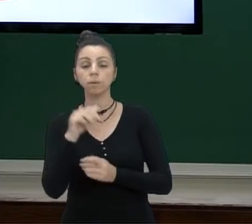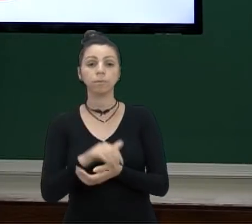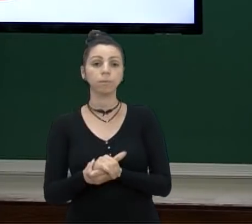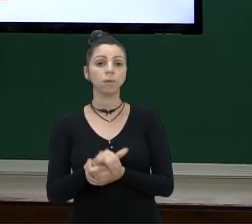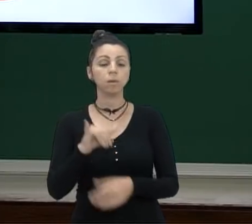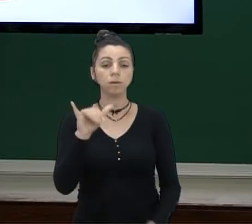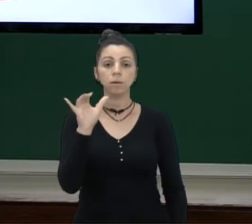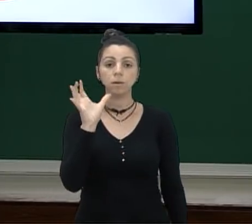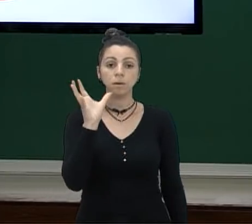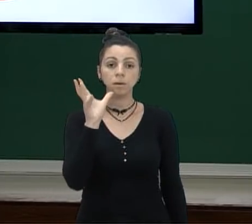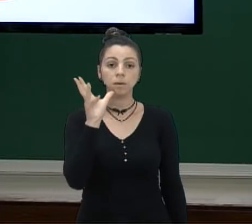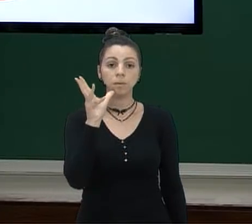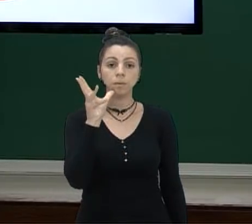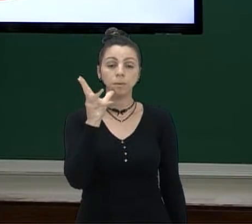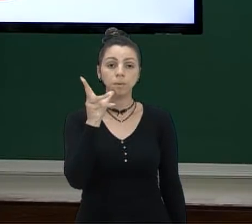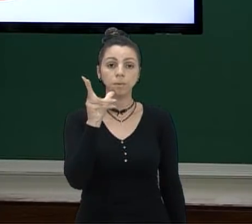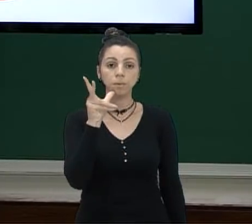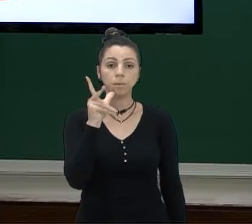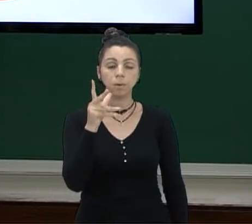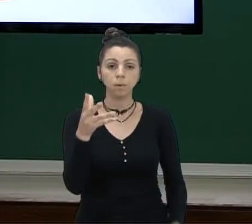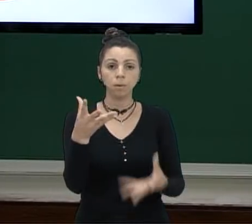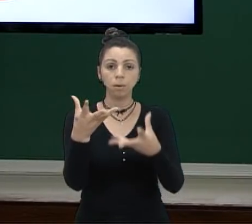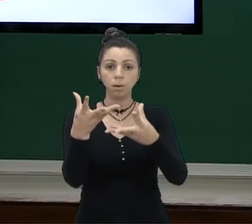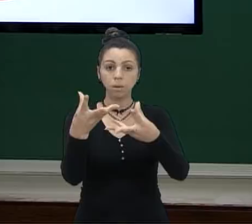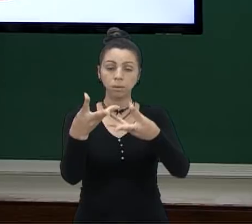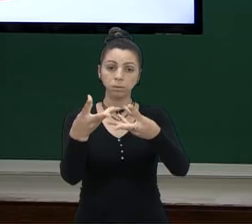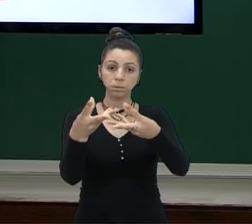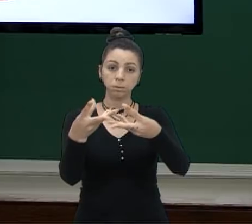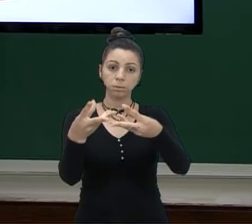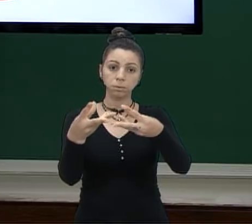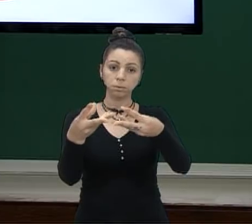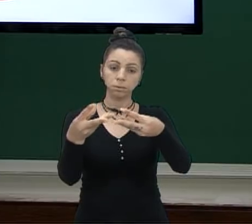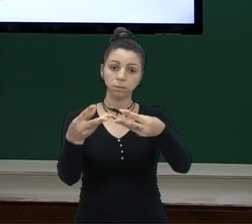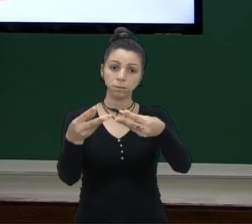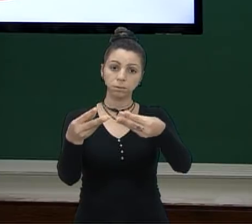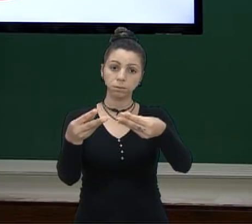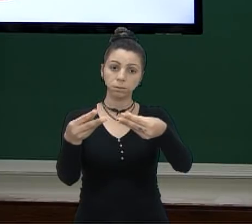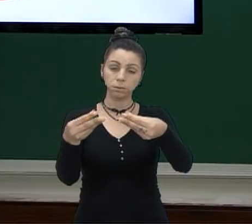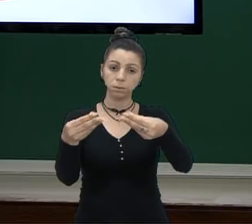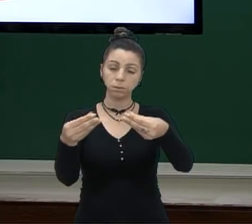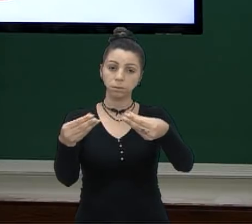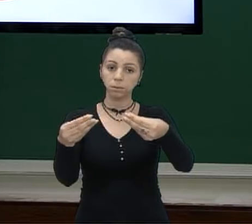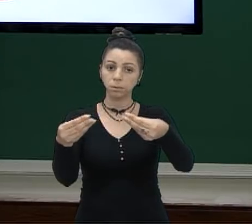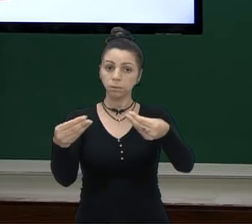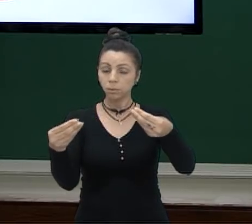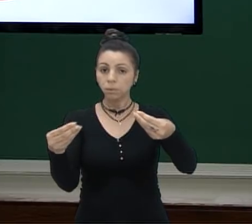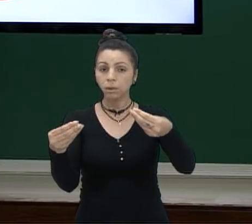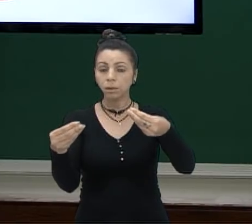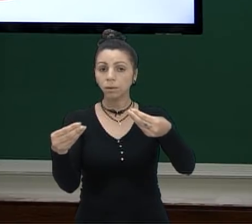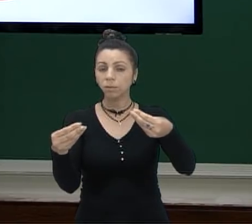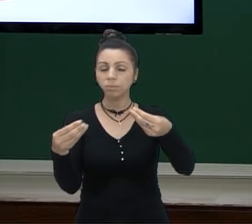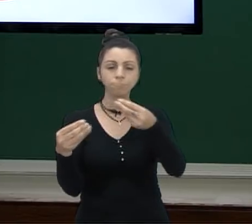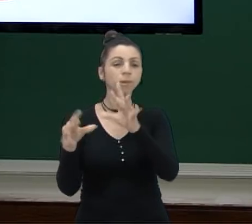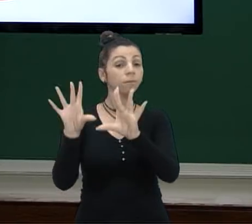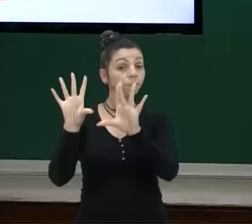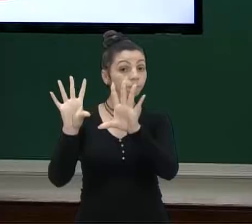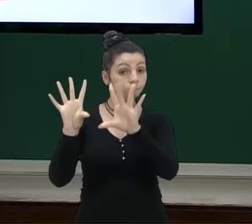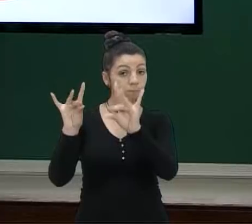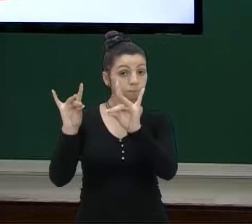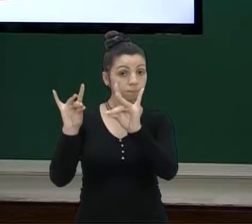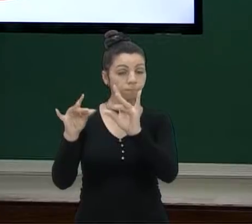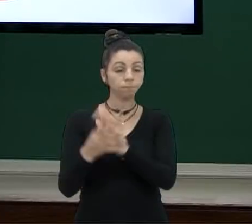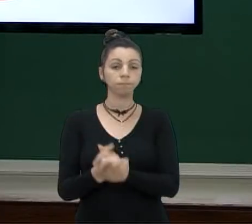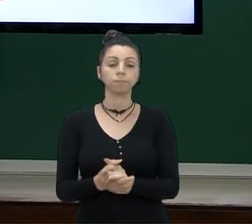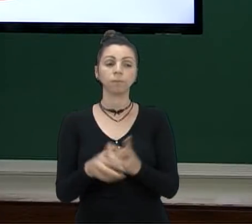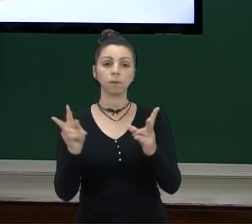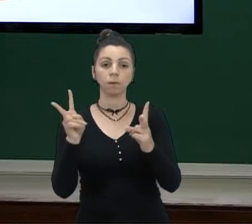um líquido escorre por uma abertura ou pela parede do recipiente em que ele está armazenado, eu digo que ele é viscoso. Eu trouxe